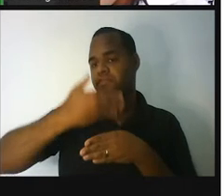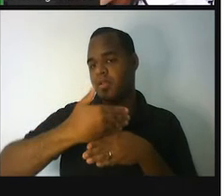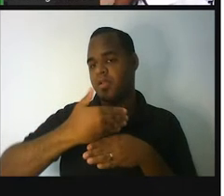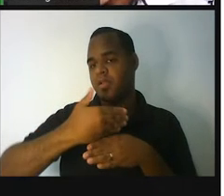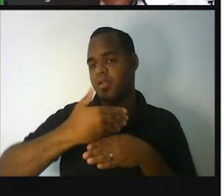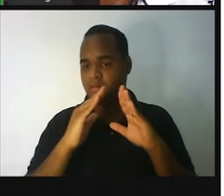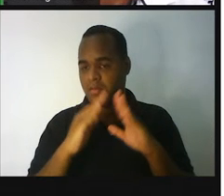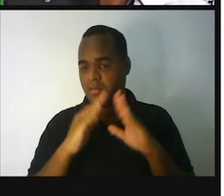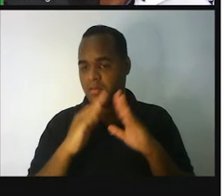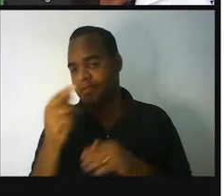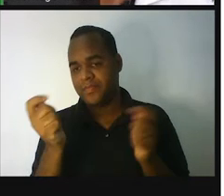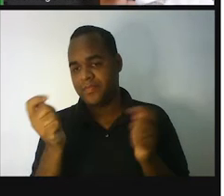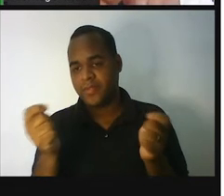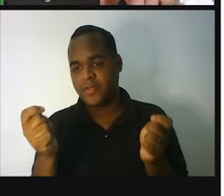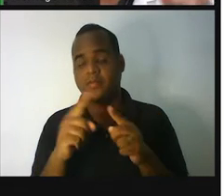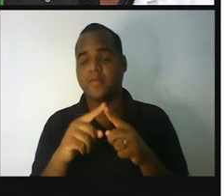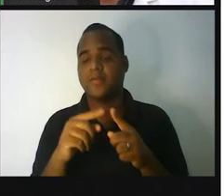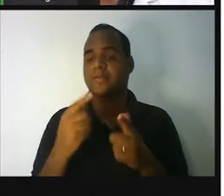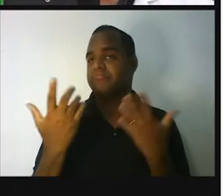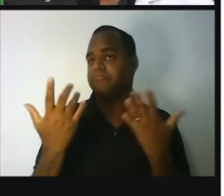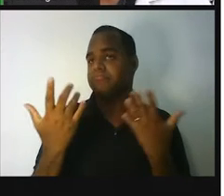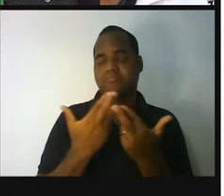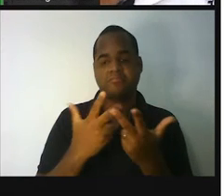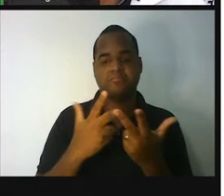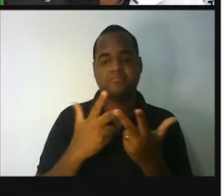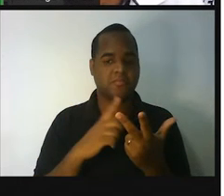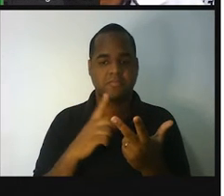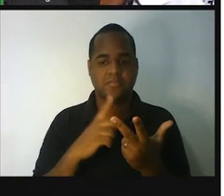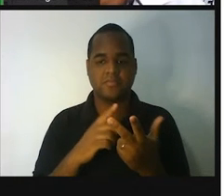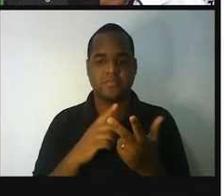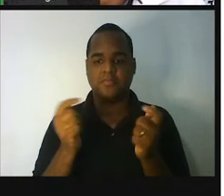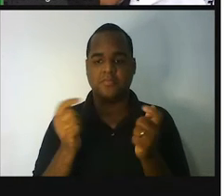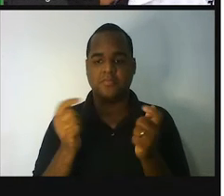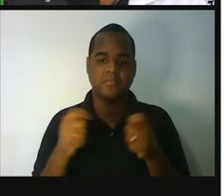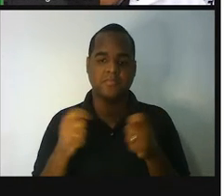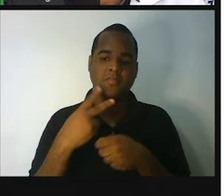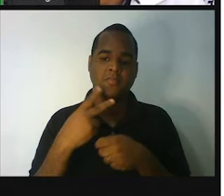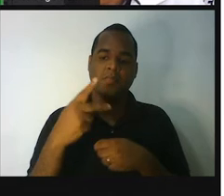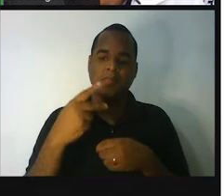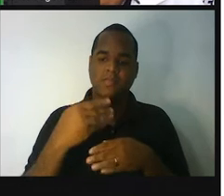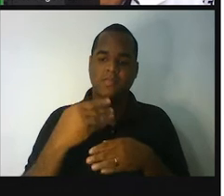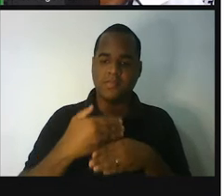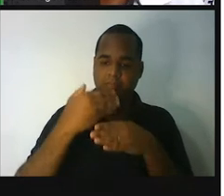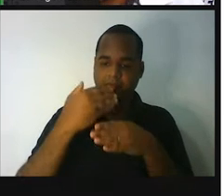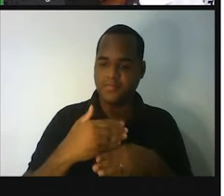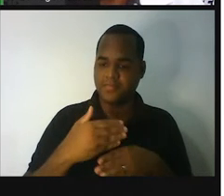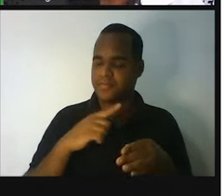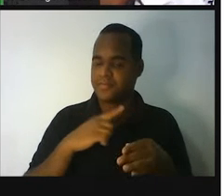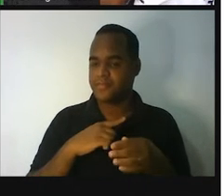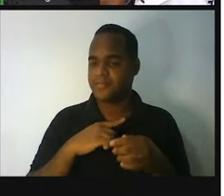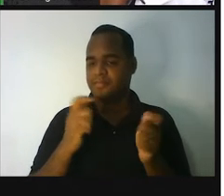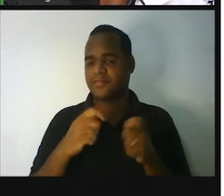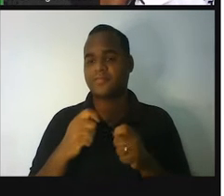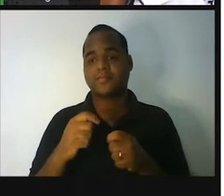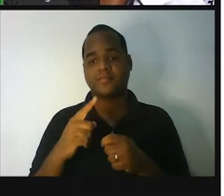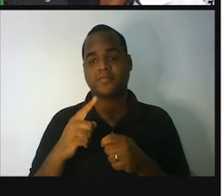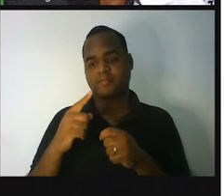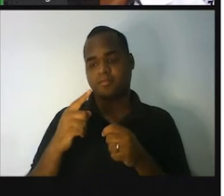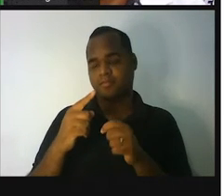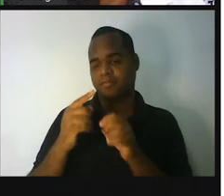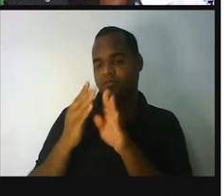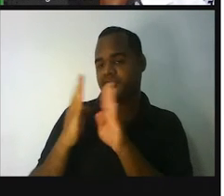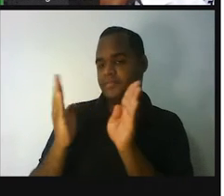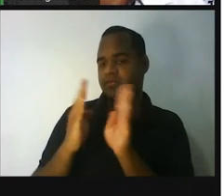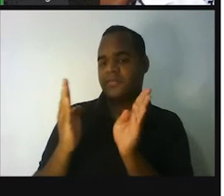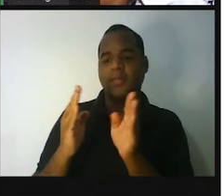é o comprimento é da porta da sua casa da janela esse tô aqui